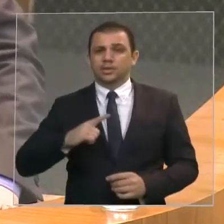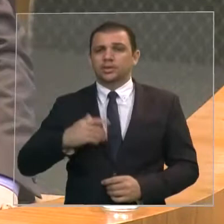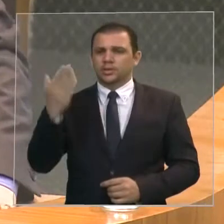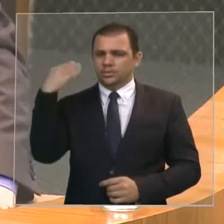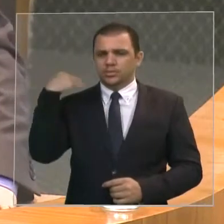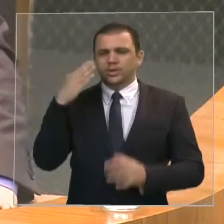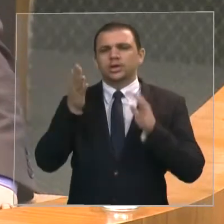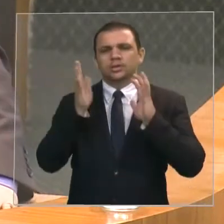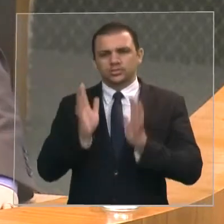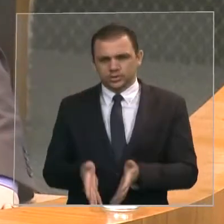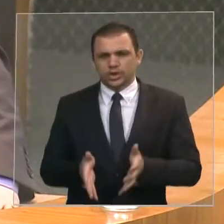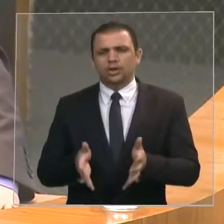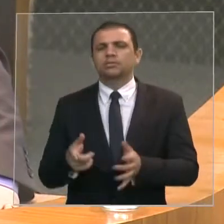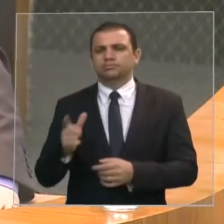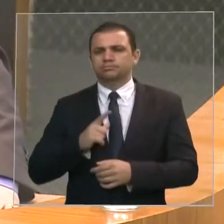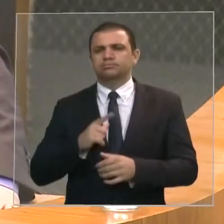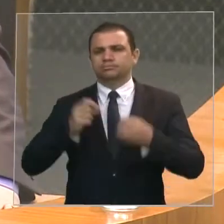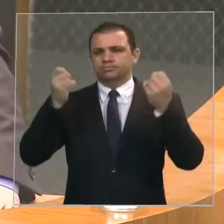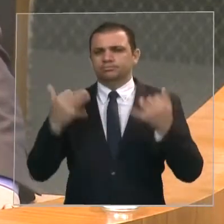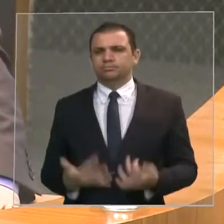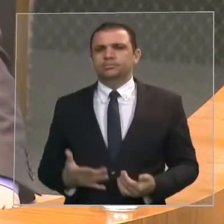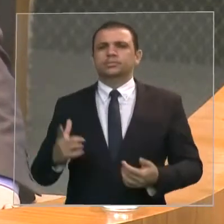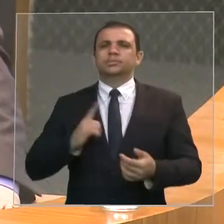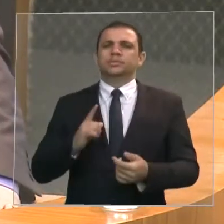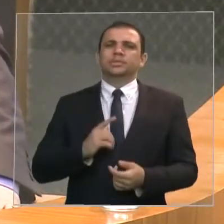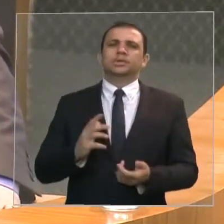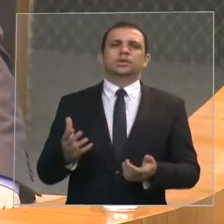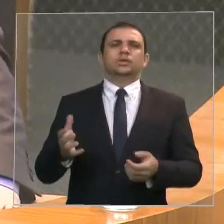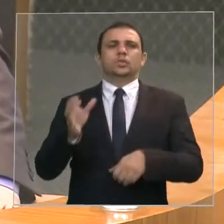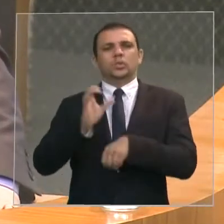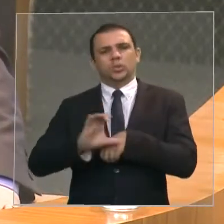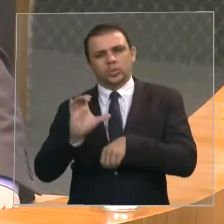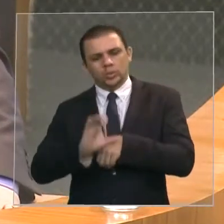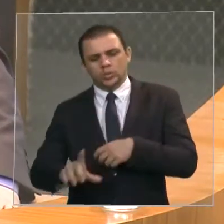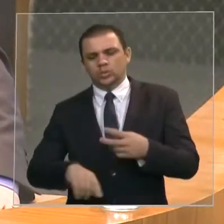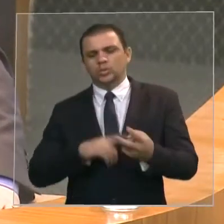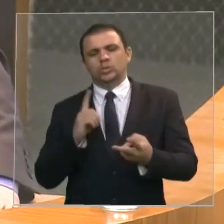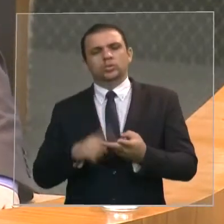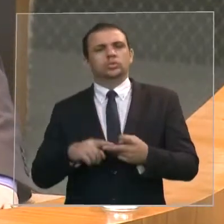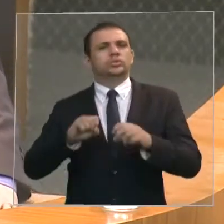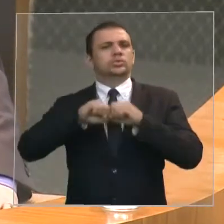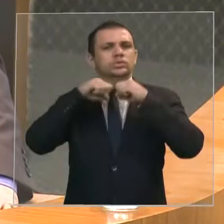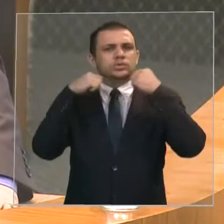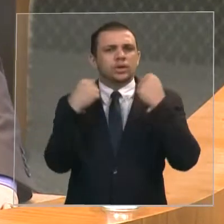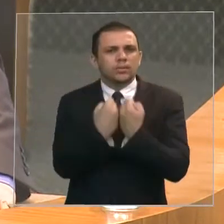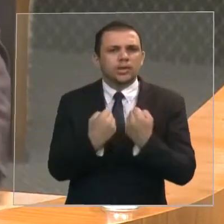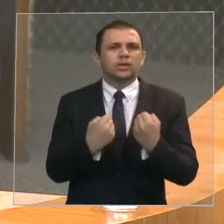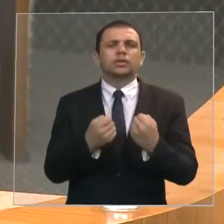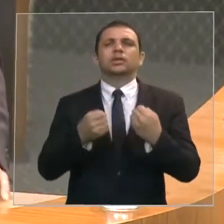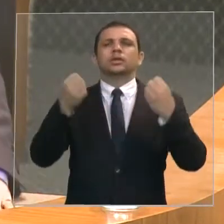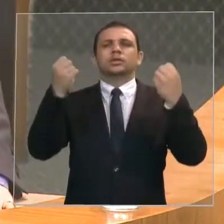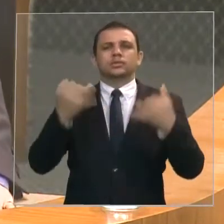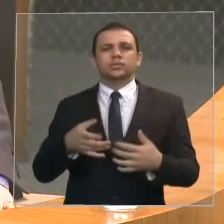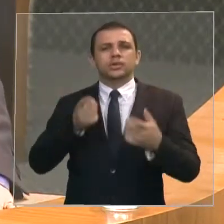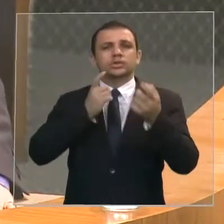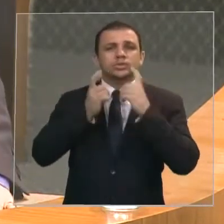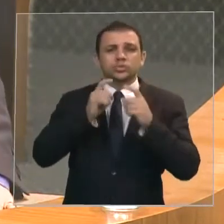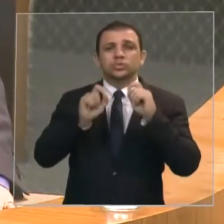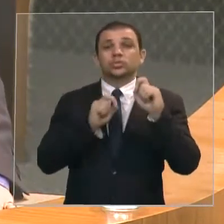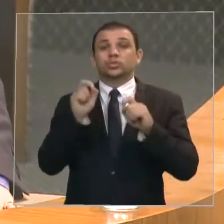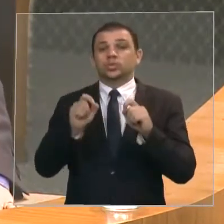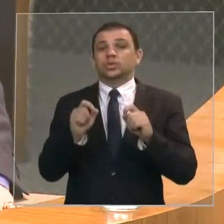anteriores, fizemos workshop, fizemos seminário discutindo o fim dos lixões no estado.